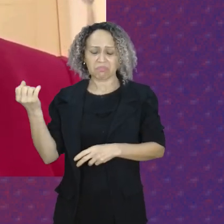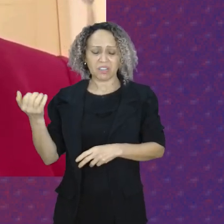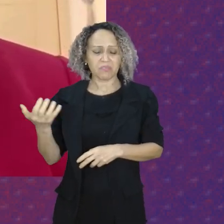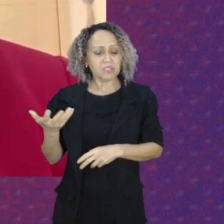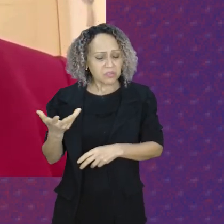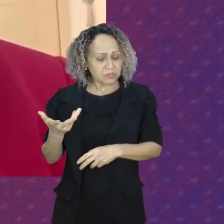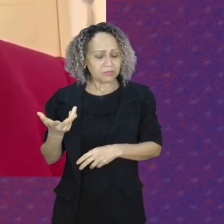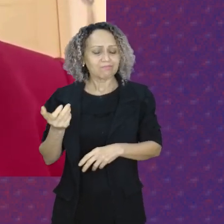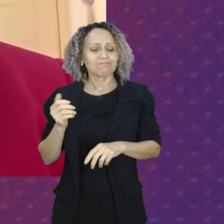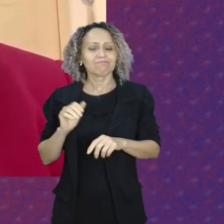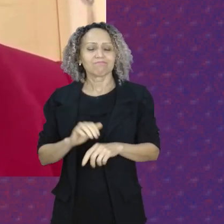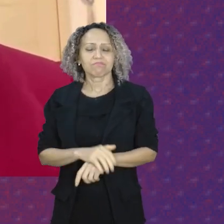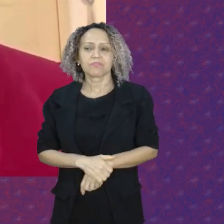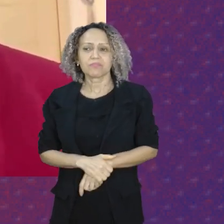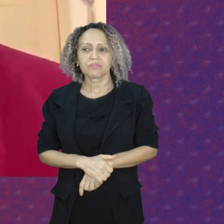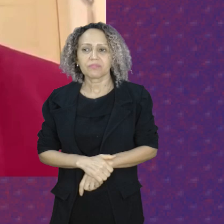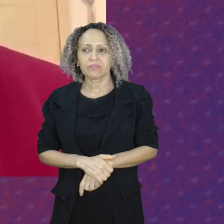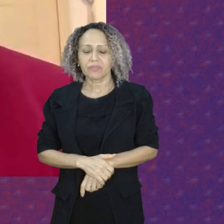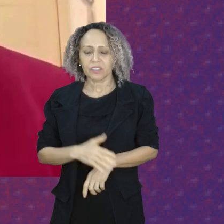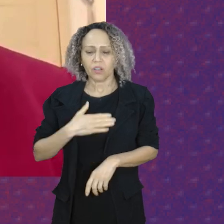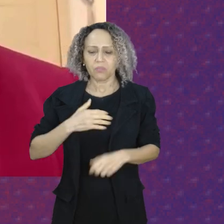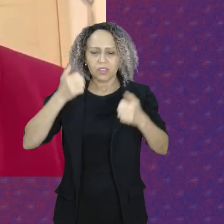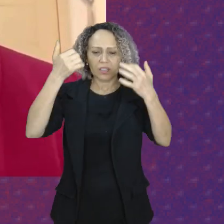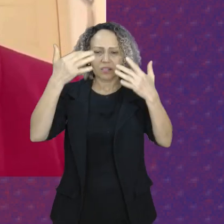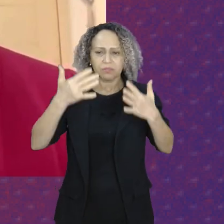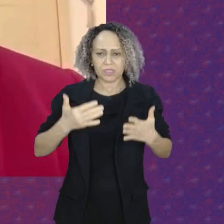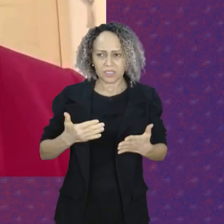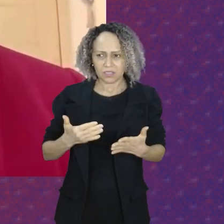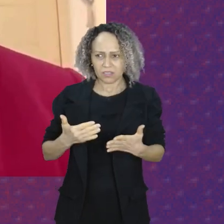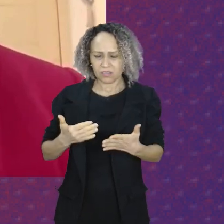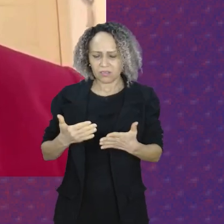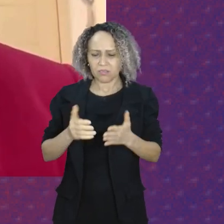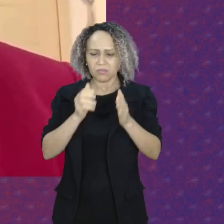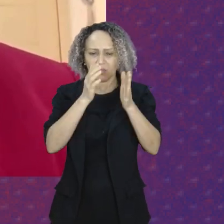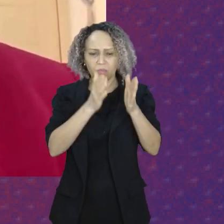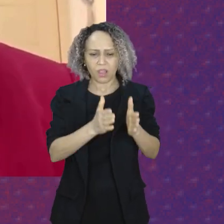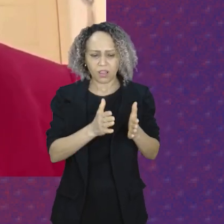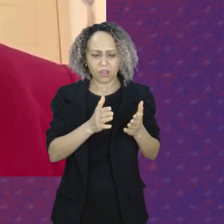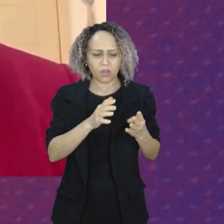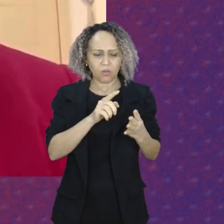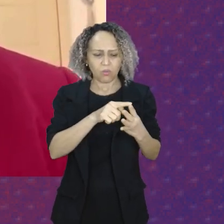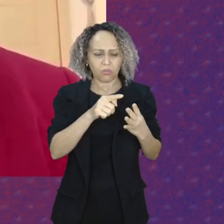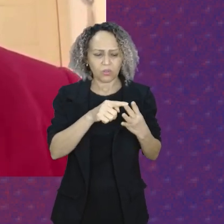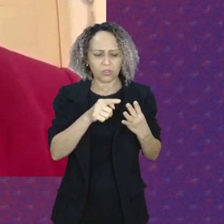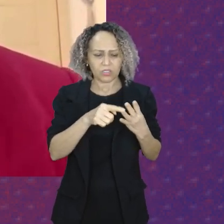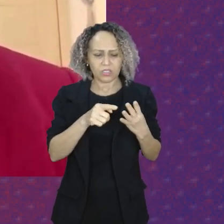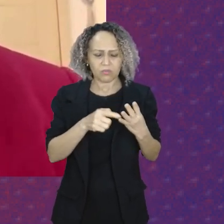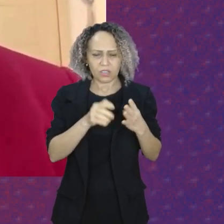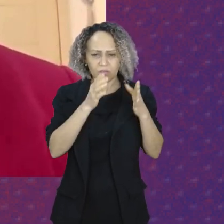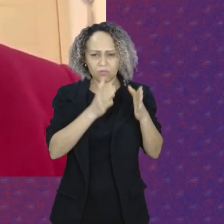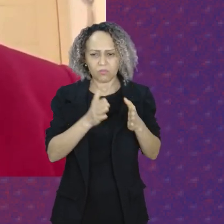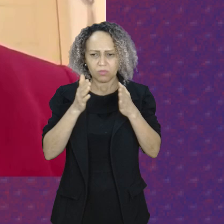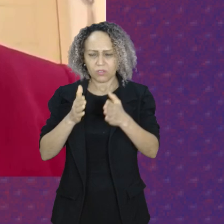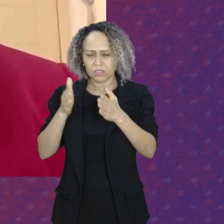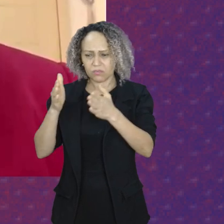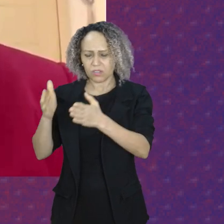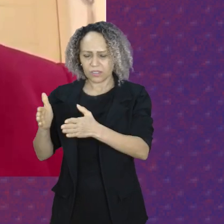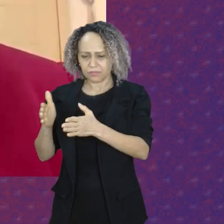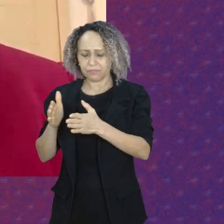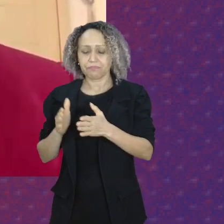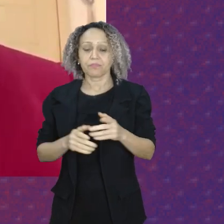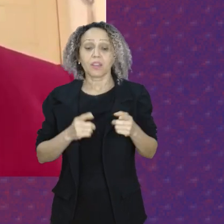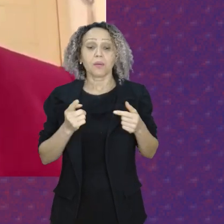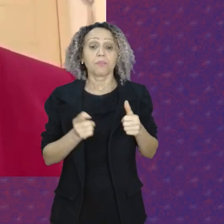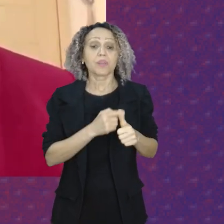dividi a minha explanação em 4 blocos, tá? O primeiro é um pouco histórico, como é que